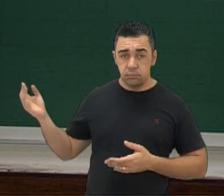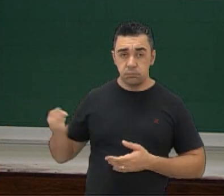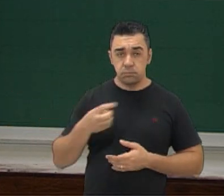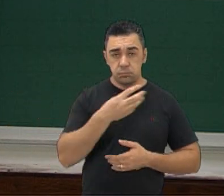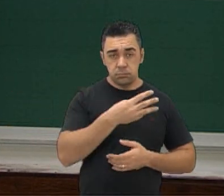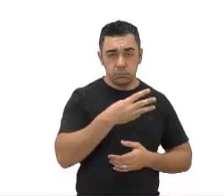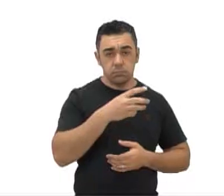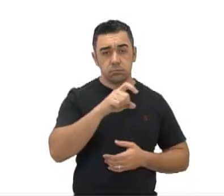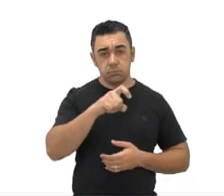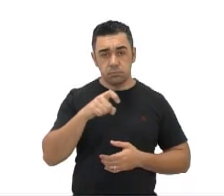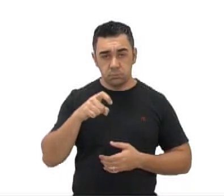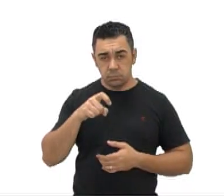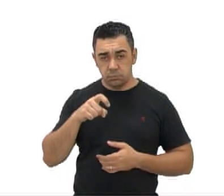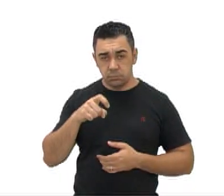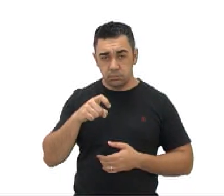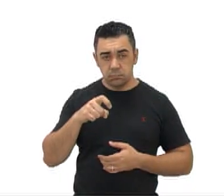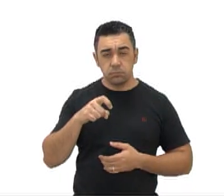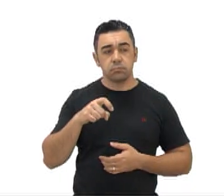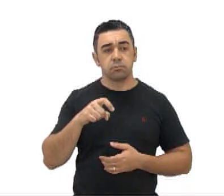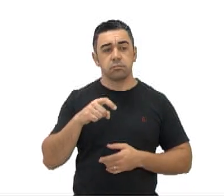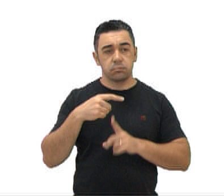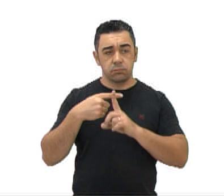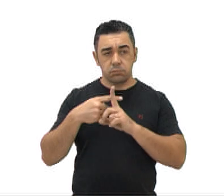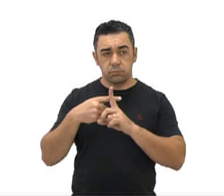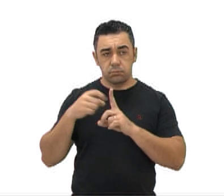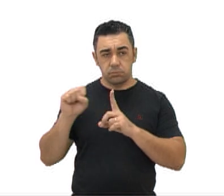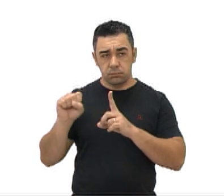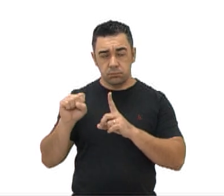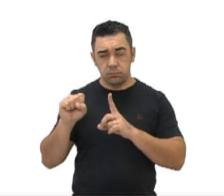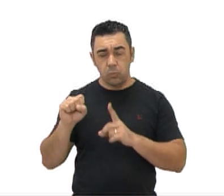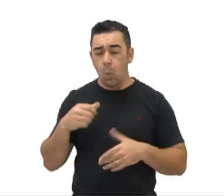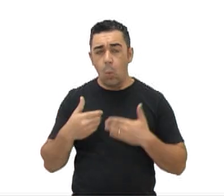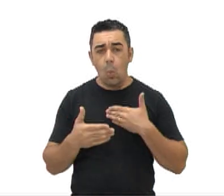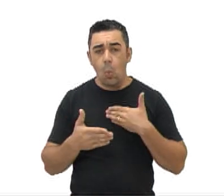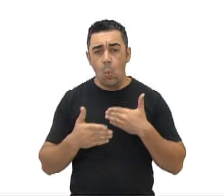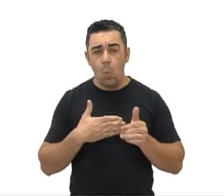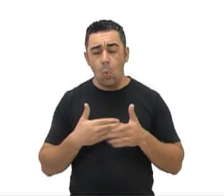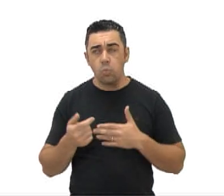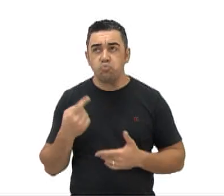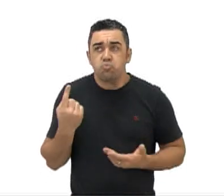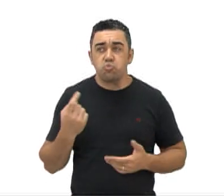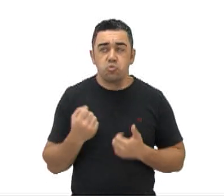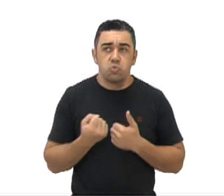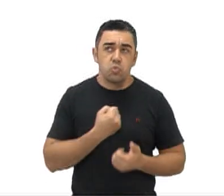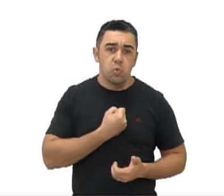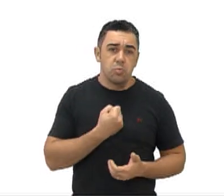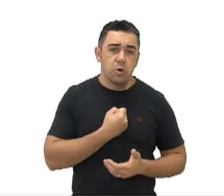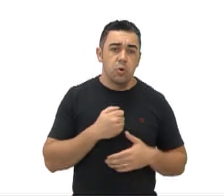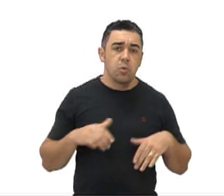que fica 3 vezes x, pois o número, quando ele fala o número, a